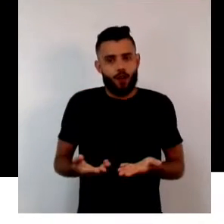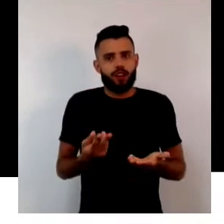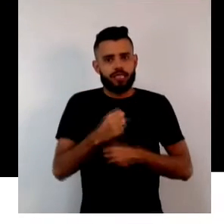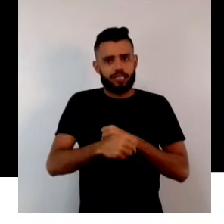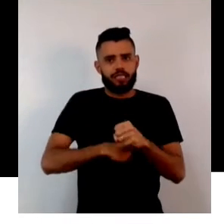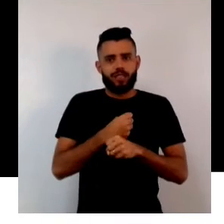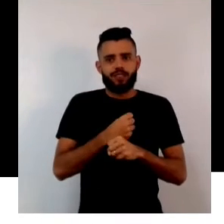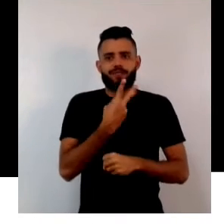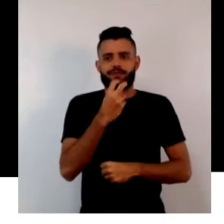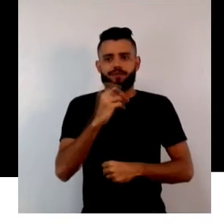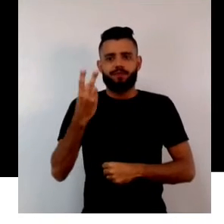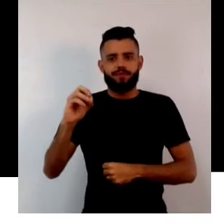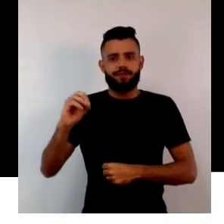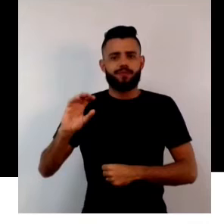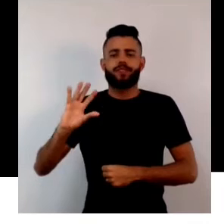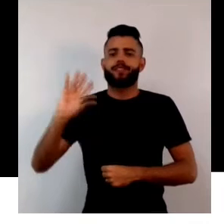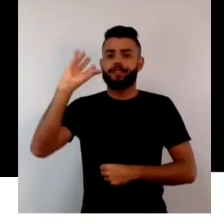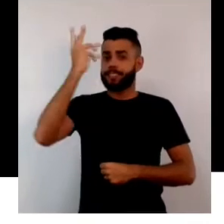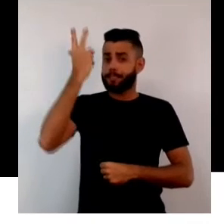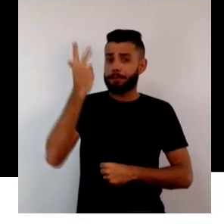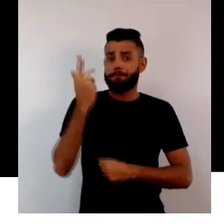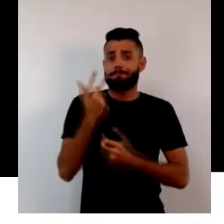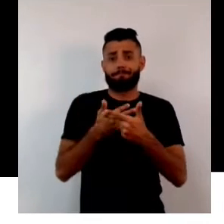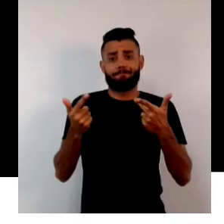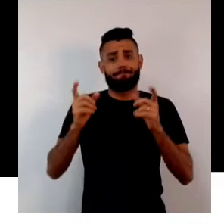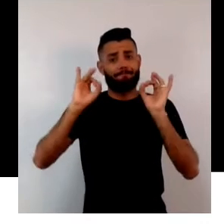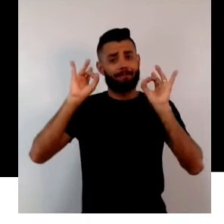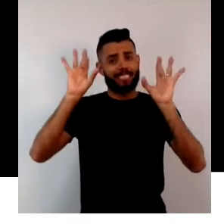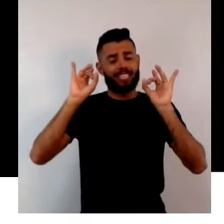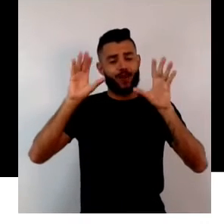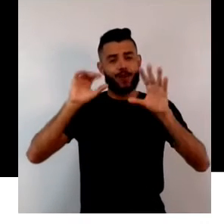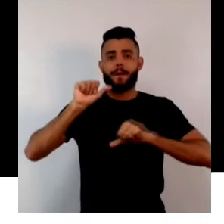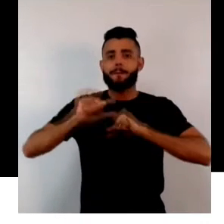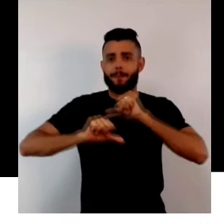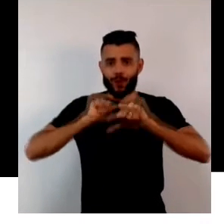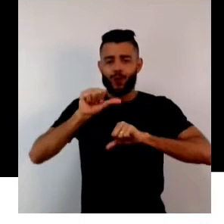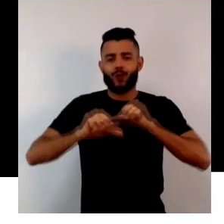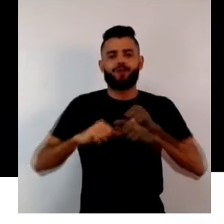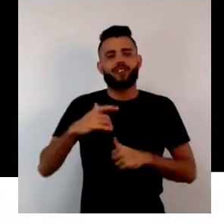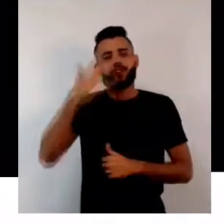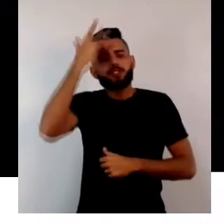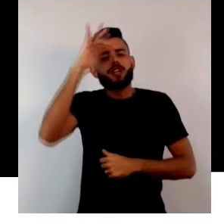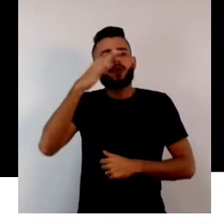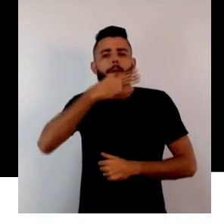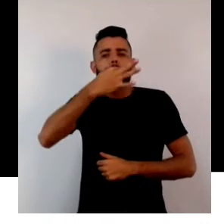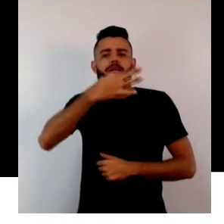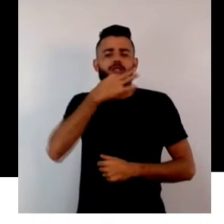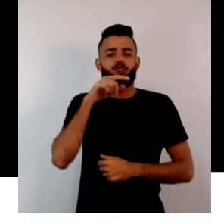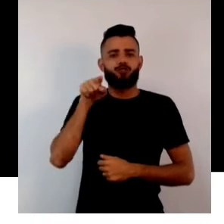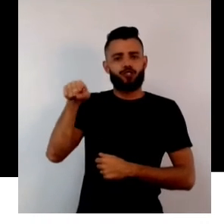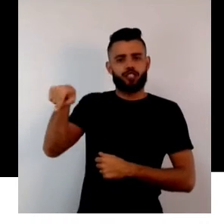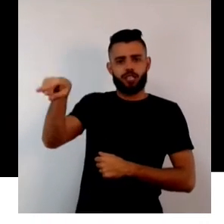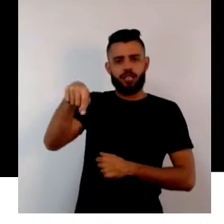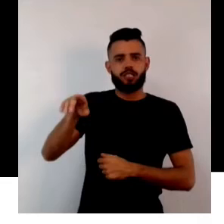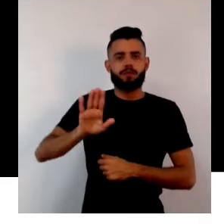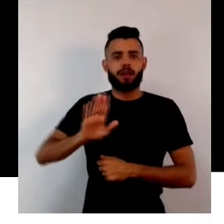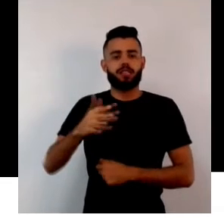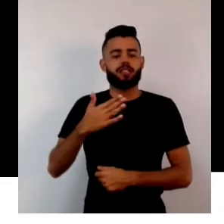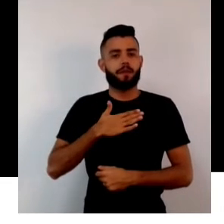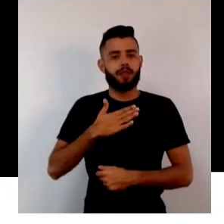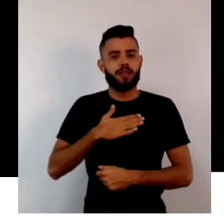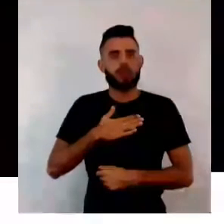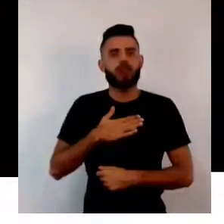mudou completamente. E não sei da percepção de vocês, mas da minha, esse ano, mais do que os outros, a ciência